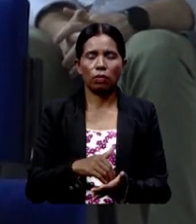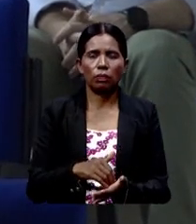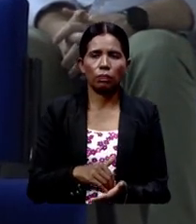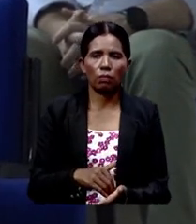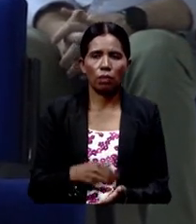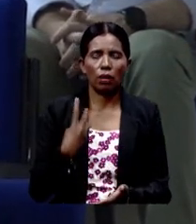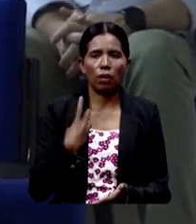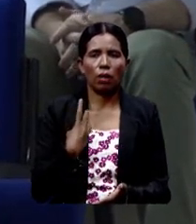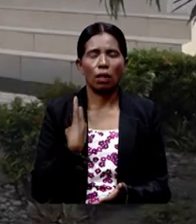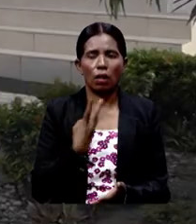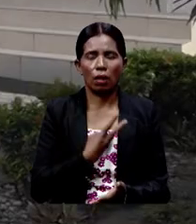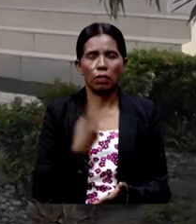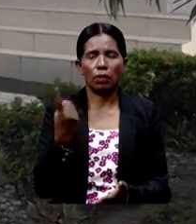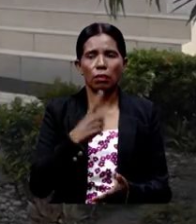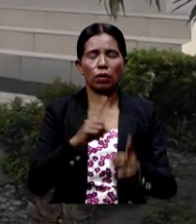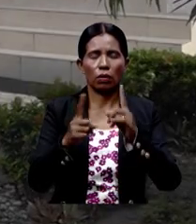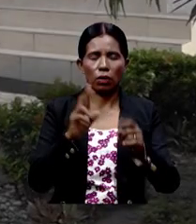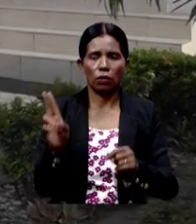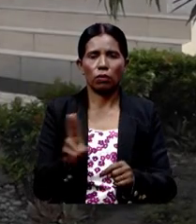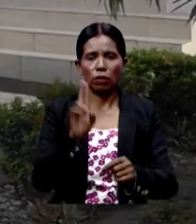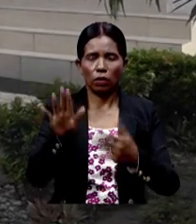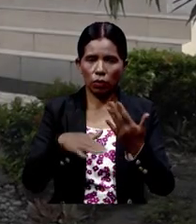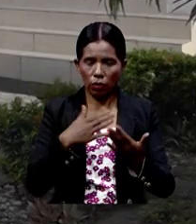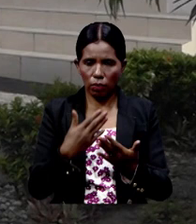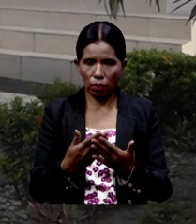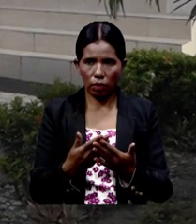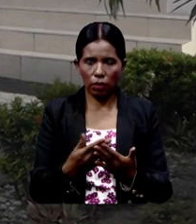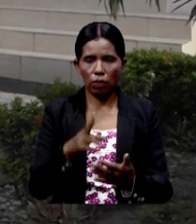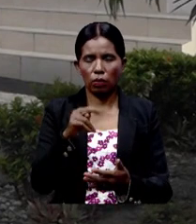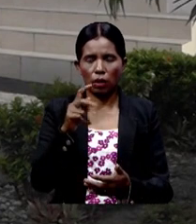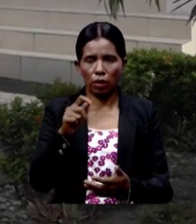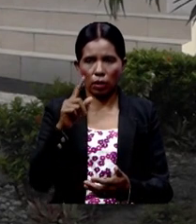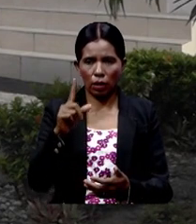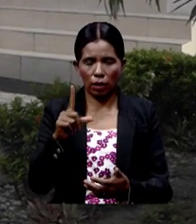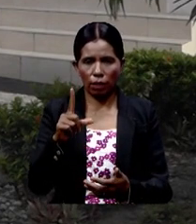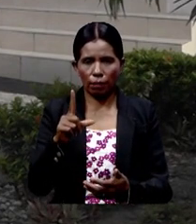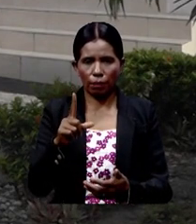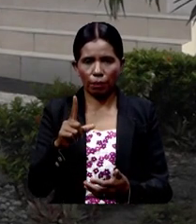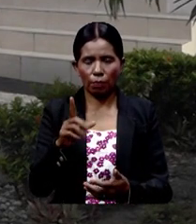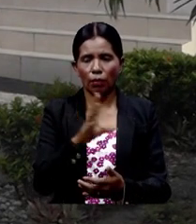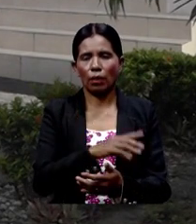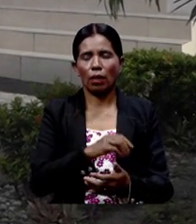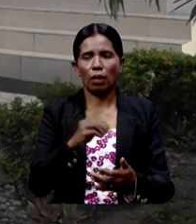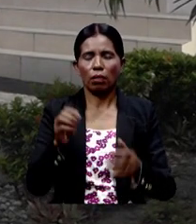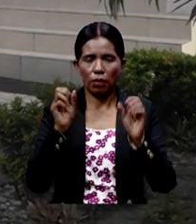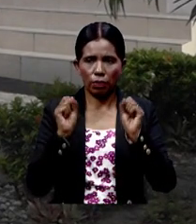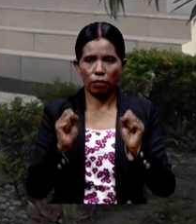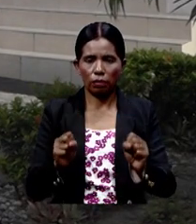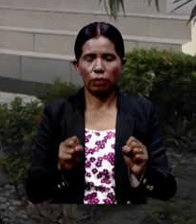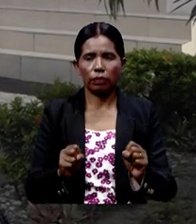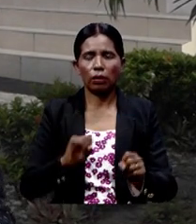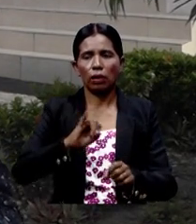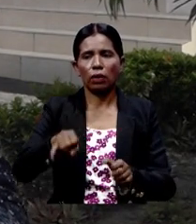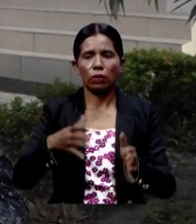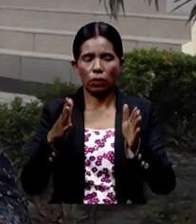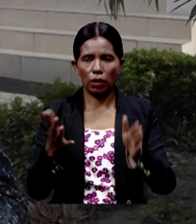na Fatim, colhi a Universidade, o UNTL, a tu o jornalista